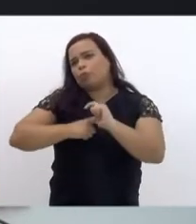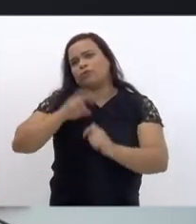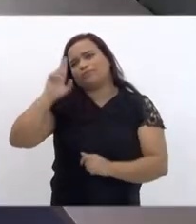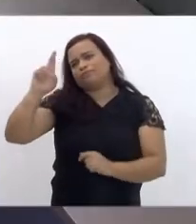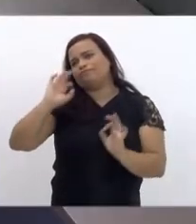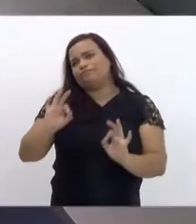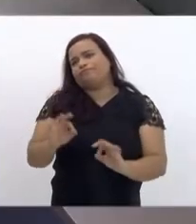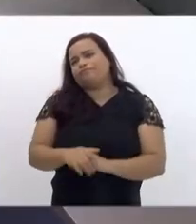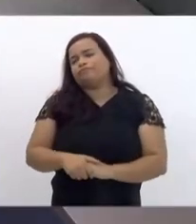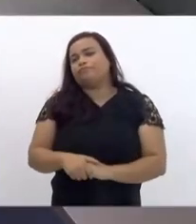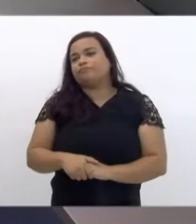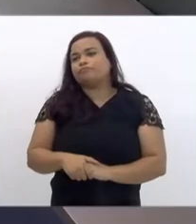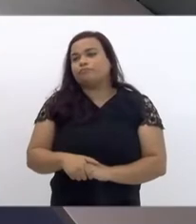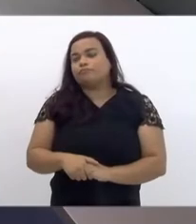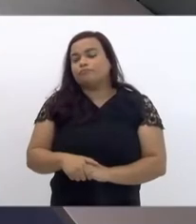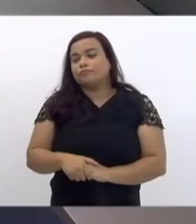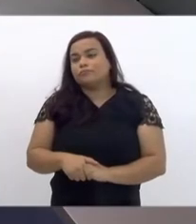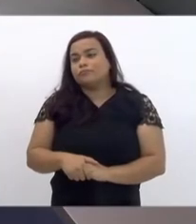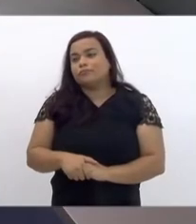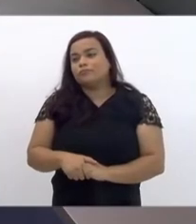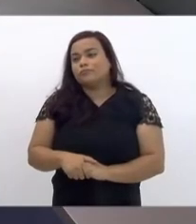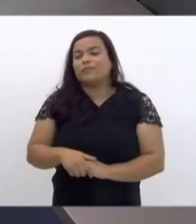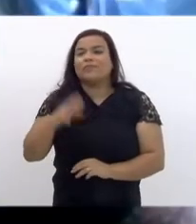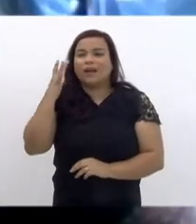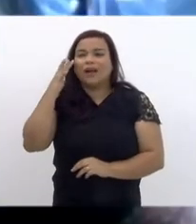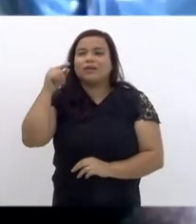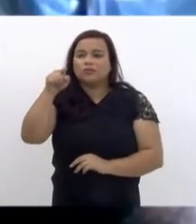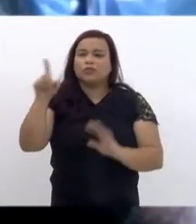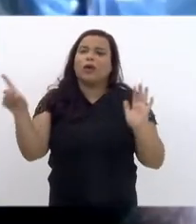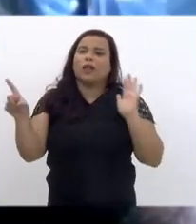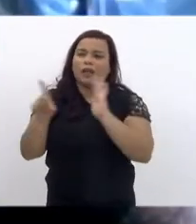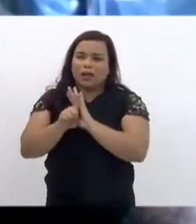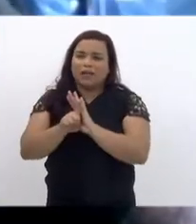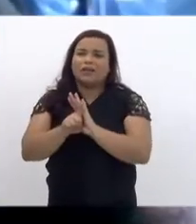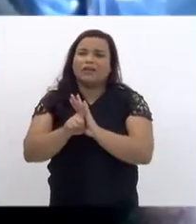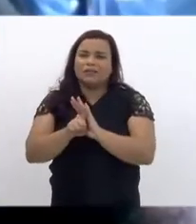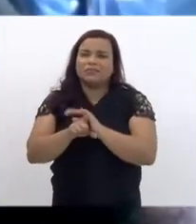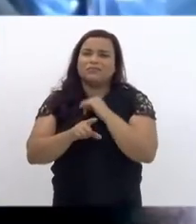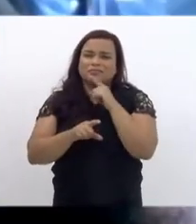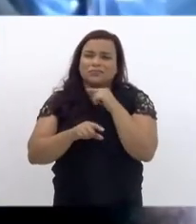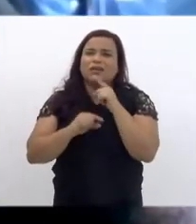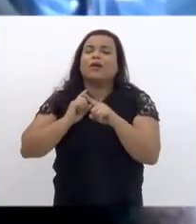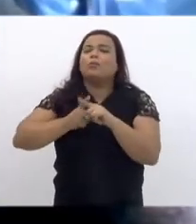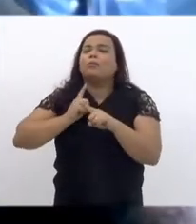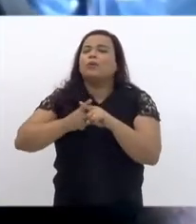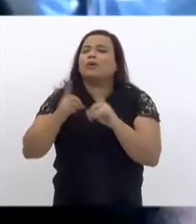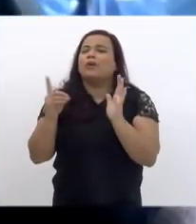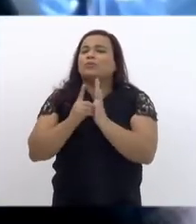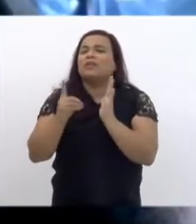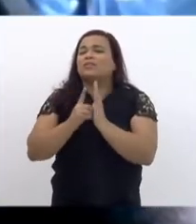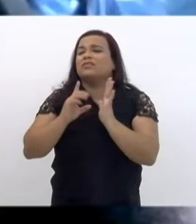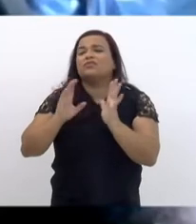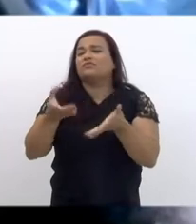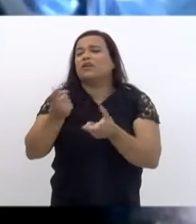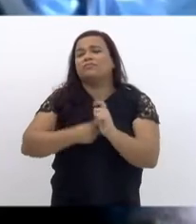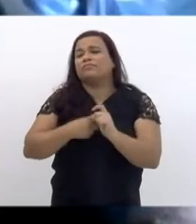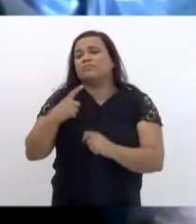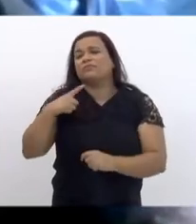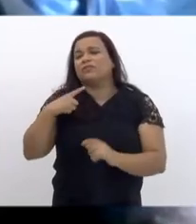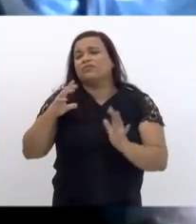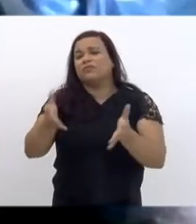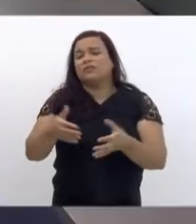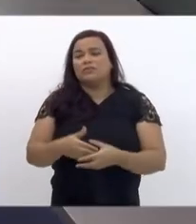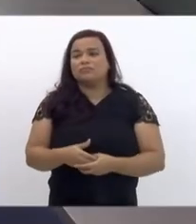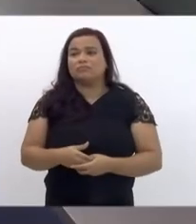estou. É de vista, Luiz. Eu acho que essa lei é inócua, porque o Detran já multa. Uma sessãozinha, presidente. O meu que está errado.